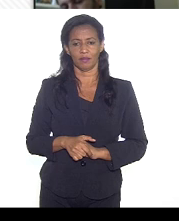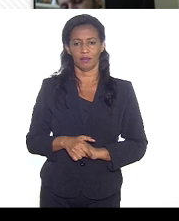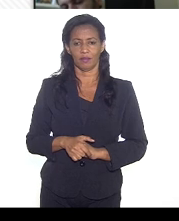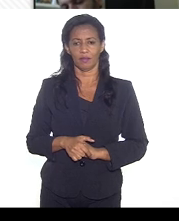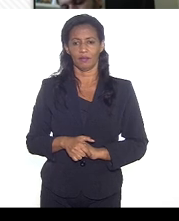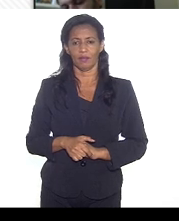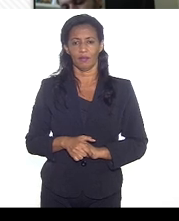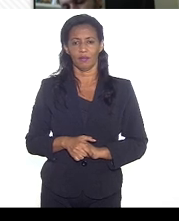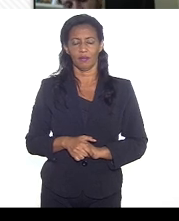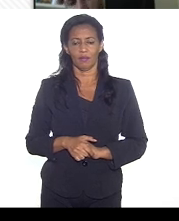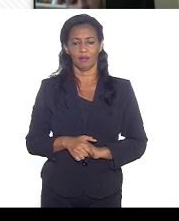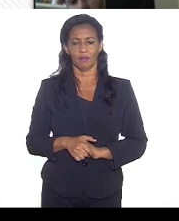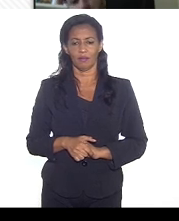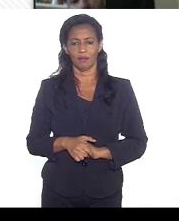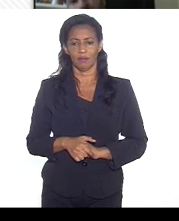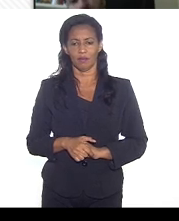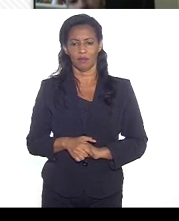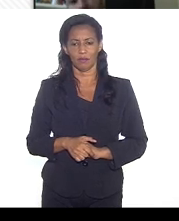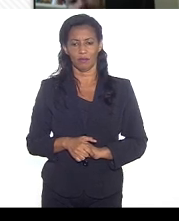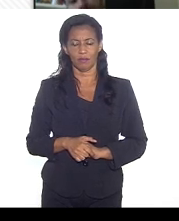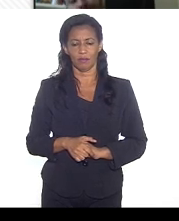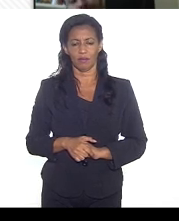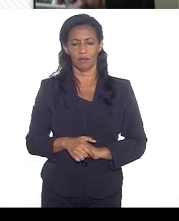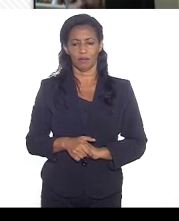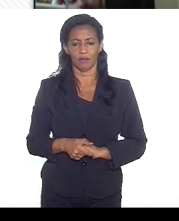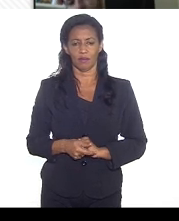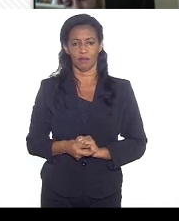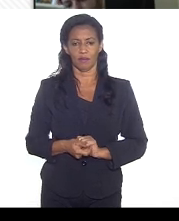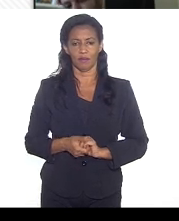Márcio, fecha teu som, Márcio, por favor.